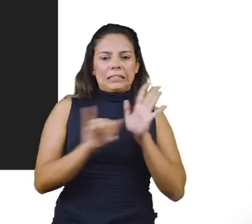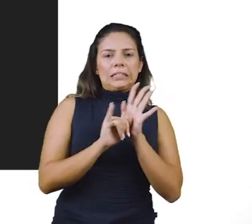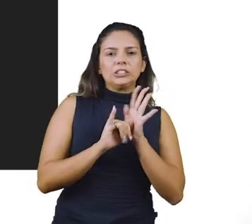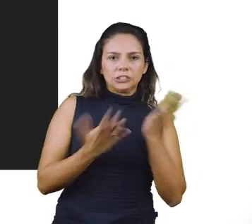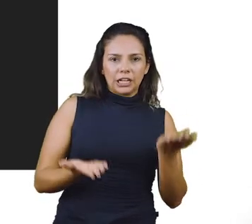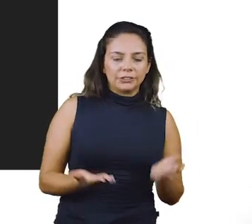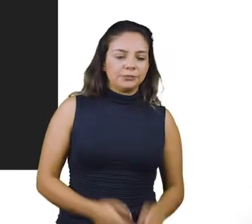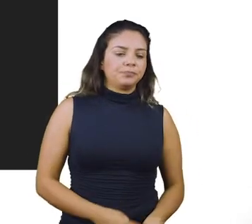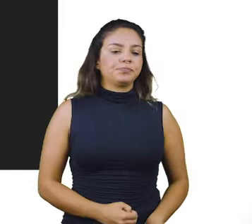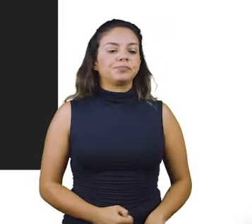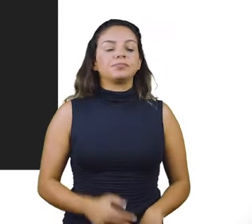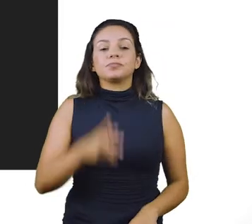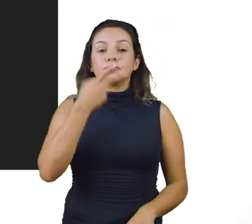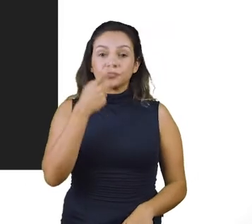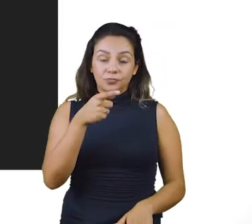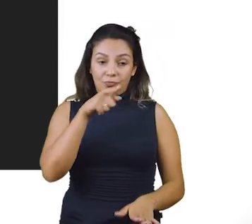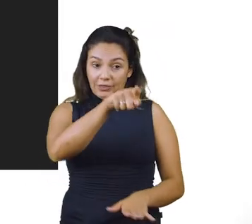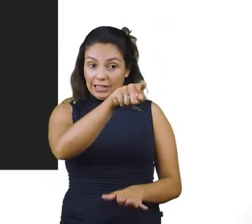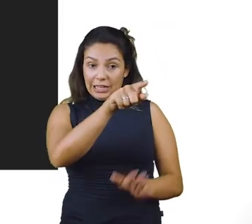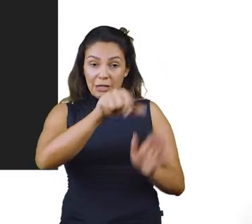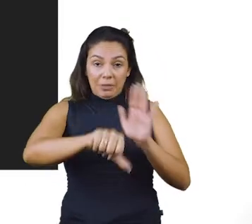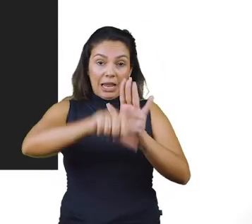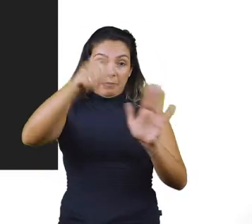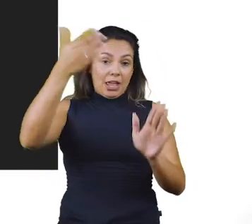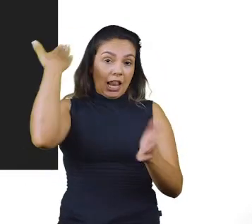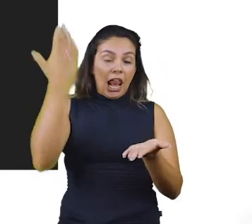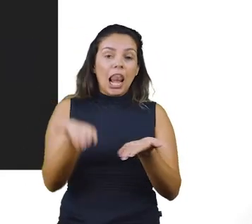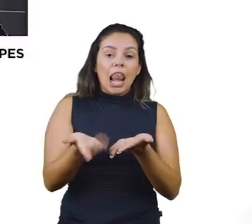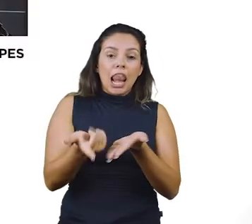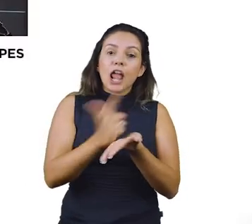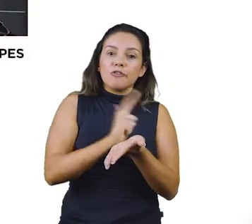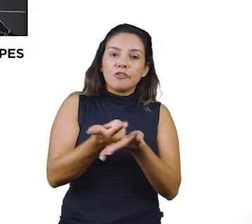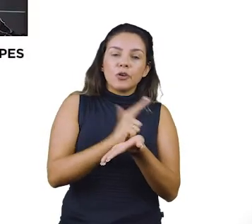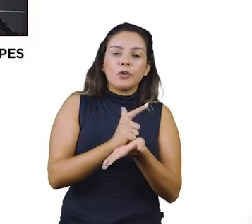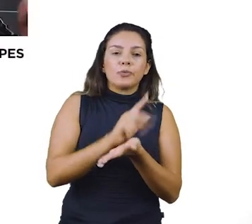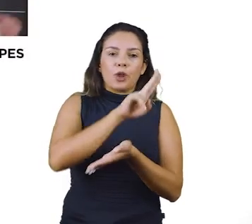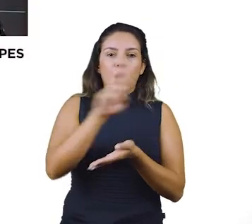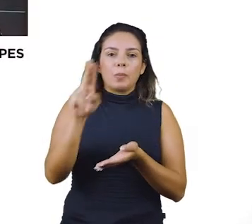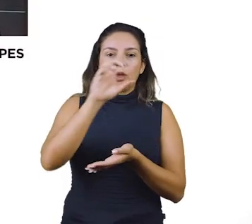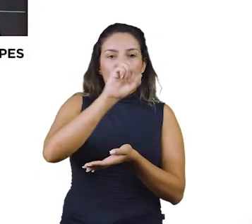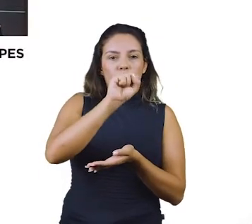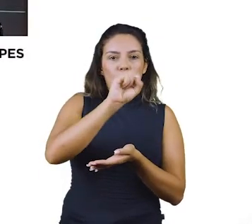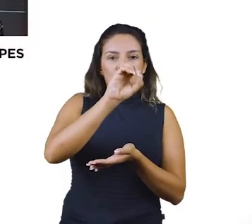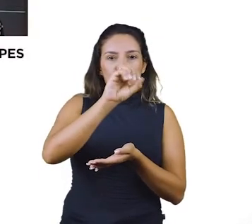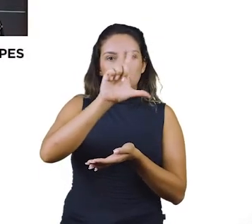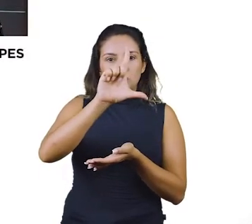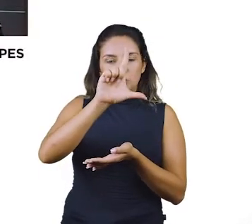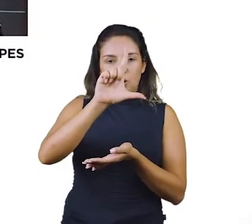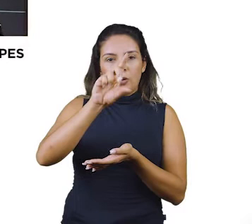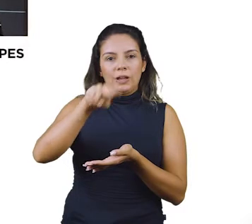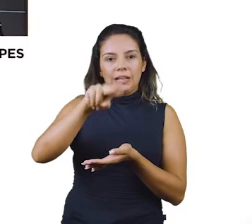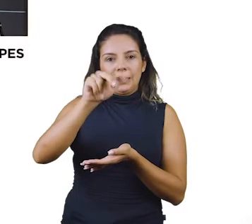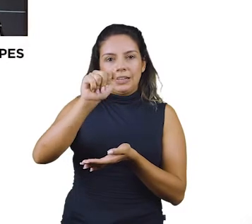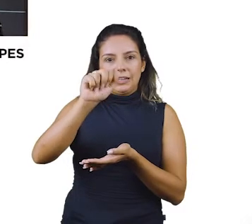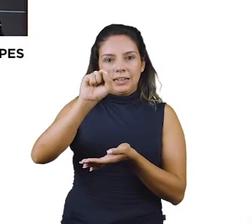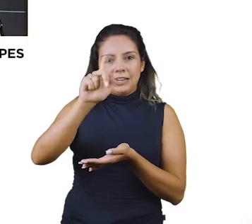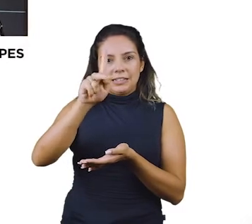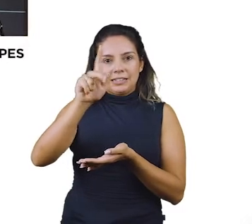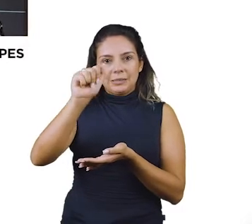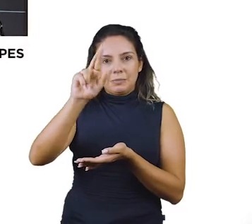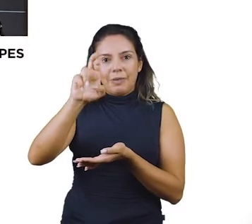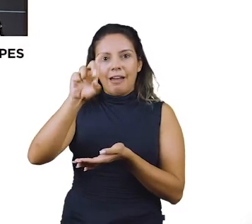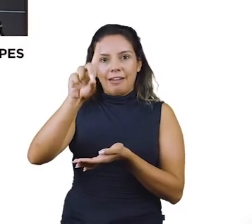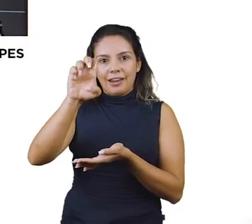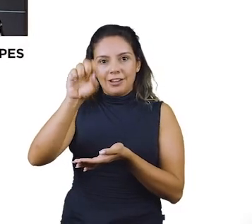primeiro livro, O Sol nas Paredes, né? Quer dizer, qual que é o sentimento ao olhar para trás e ver toda uma trajetória, um caminho percorrido